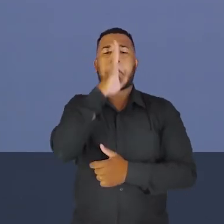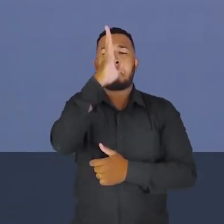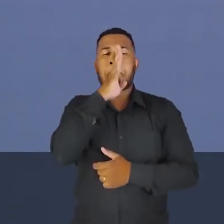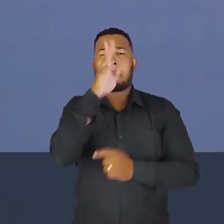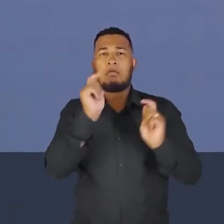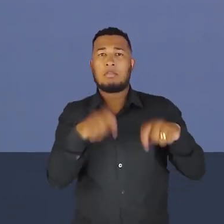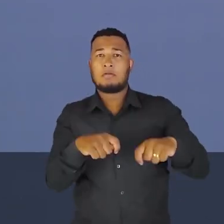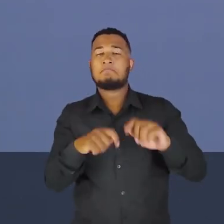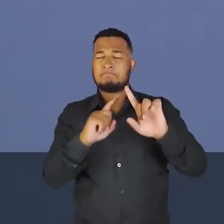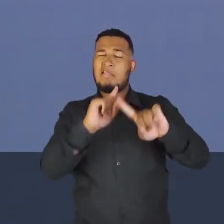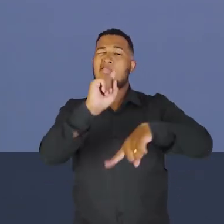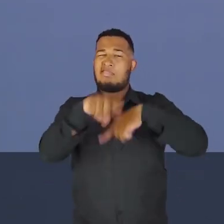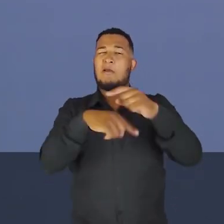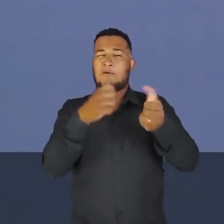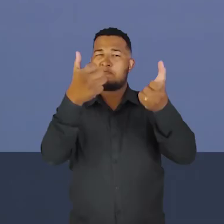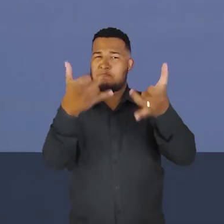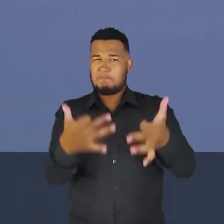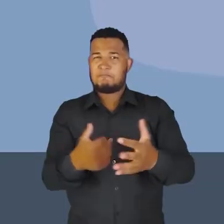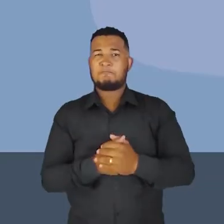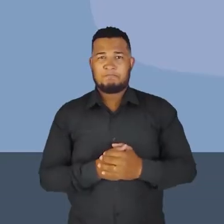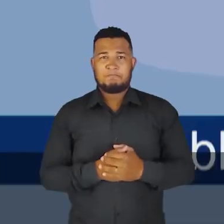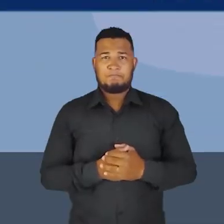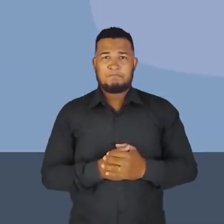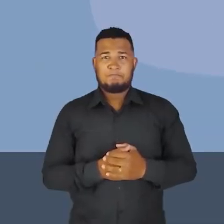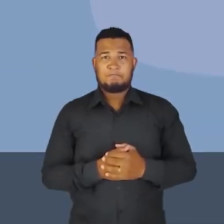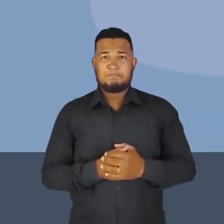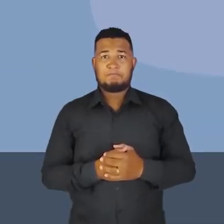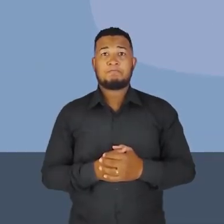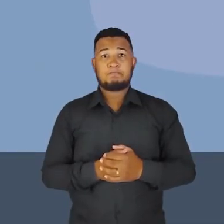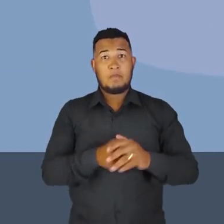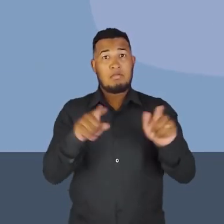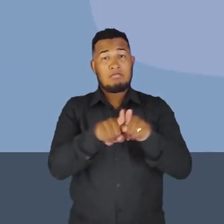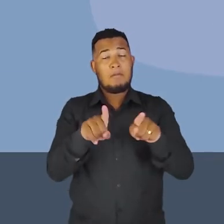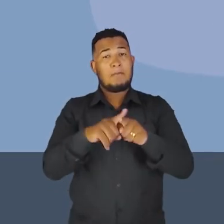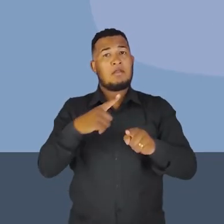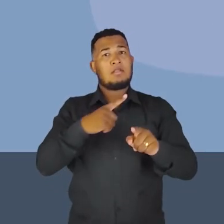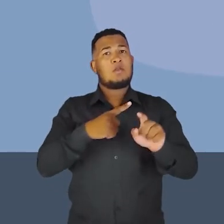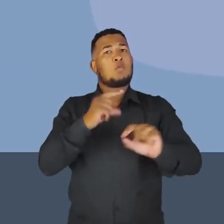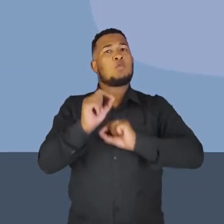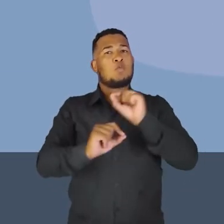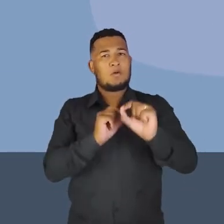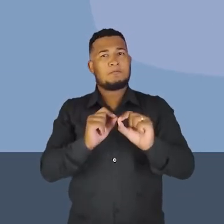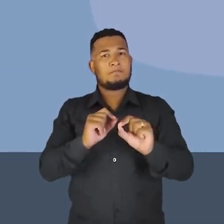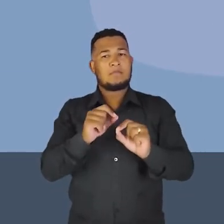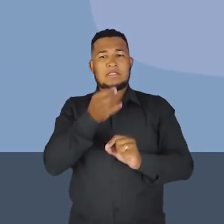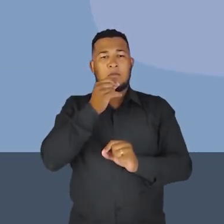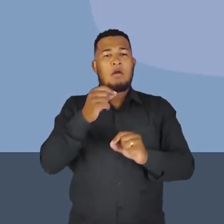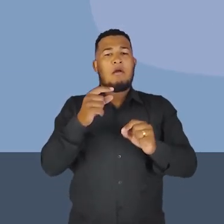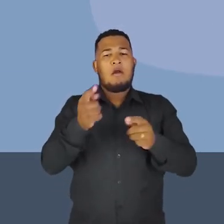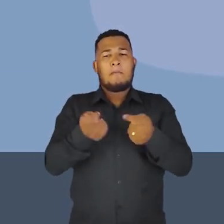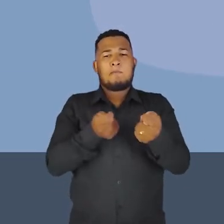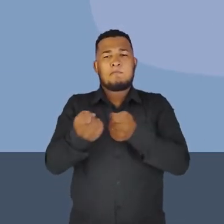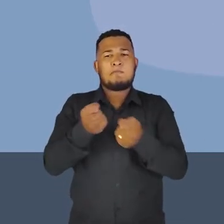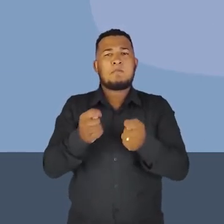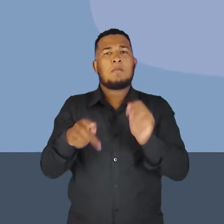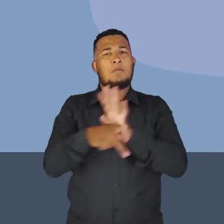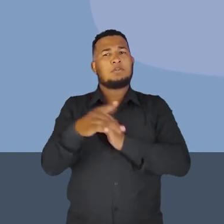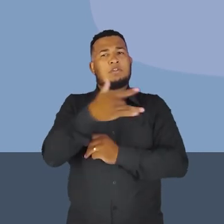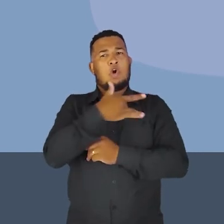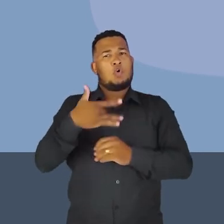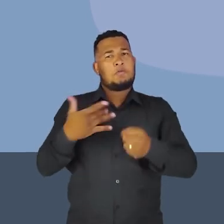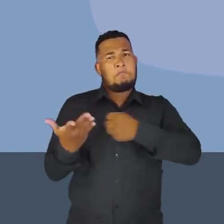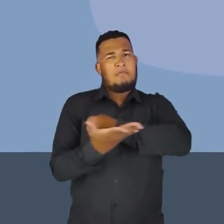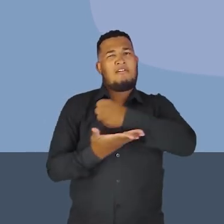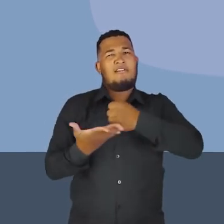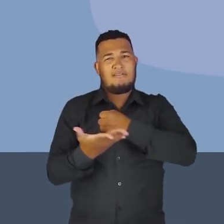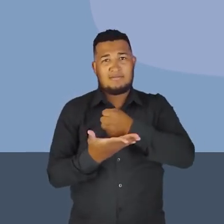Tá? Nós vamos ver lá na frente. Vamos continuar aqui? A gente tem também o saneamento básico. Em certas cidades a gente não tem